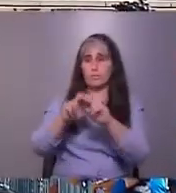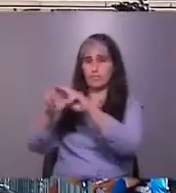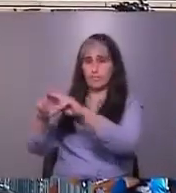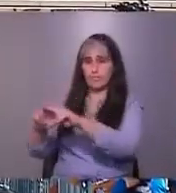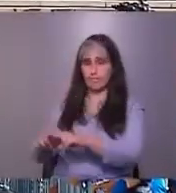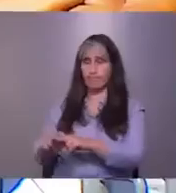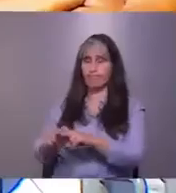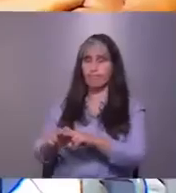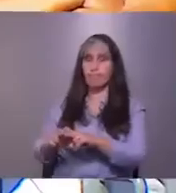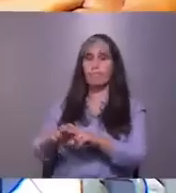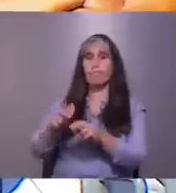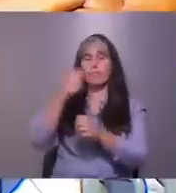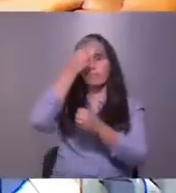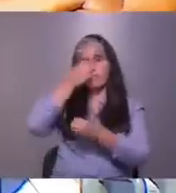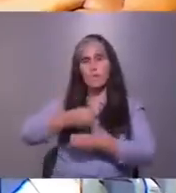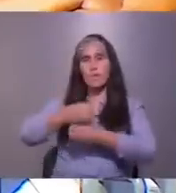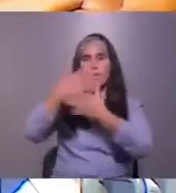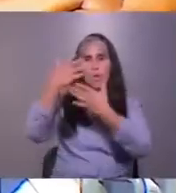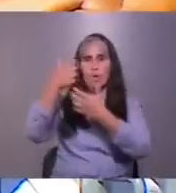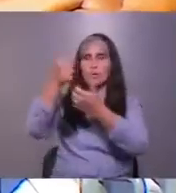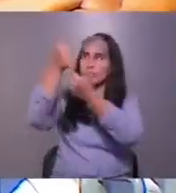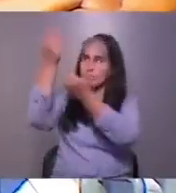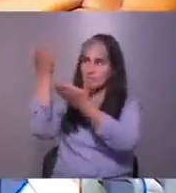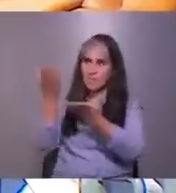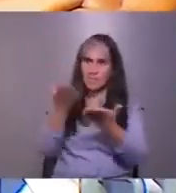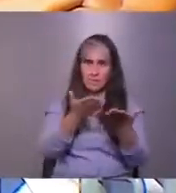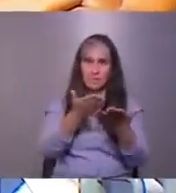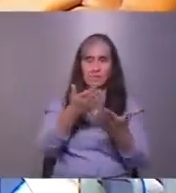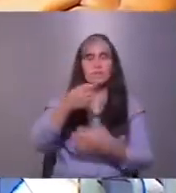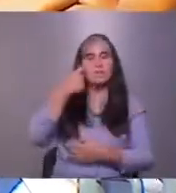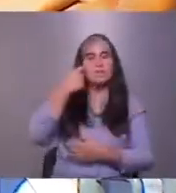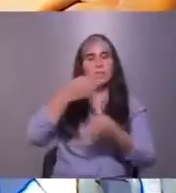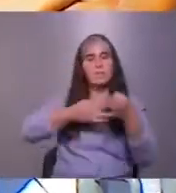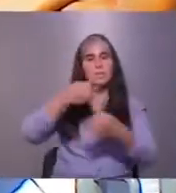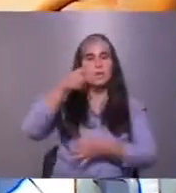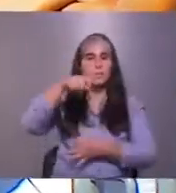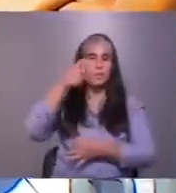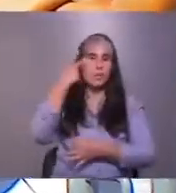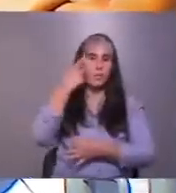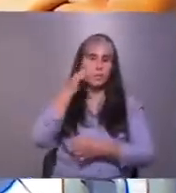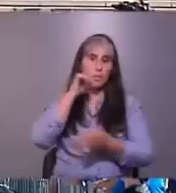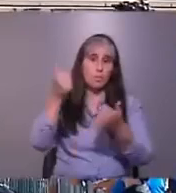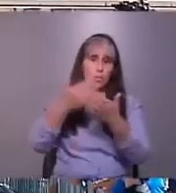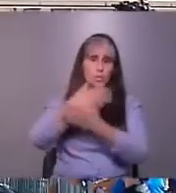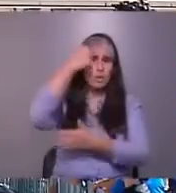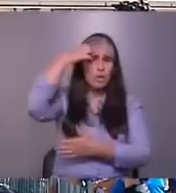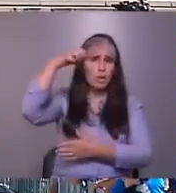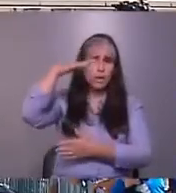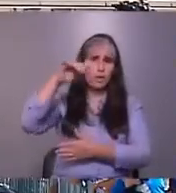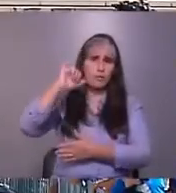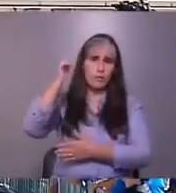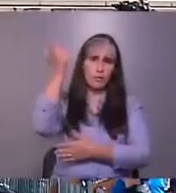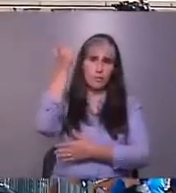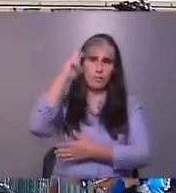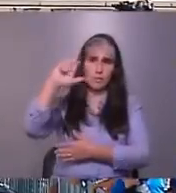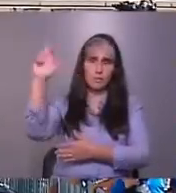De novo há de vir em sua glória para julgar os vivos e os mortos, e o seu reino não terá fim.